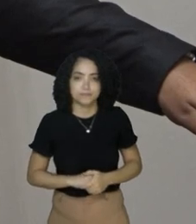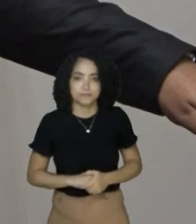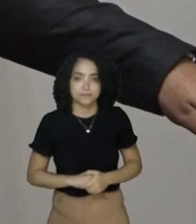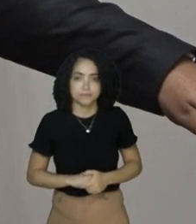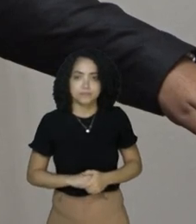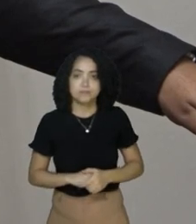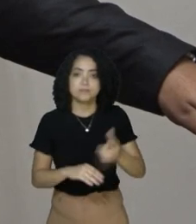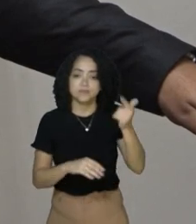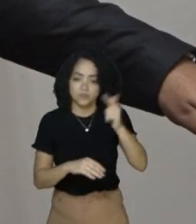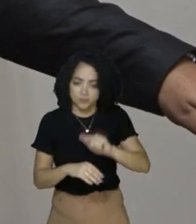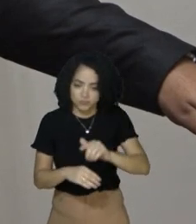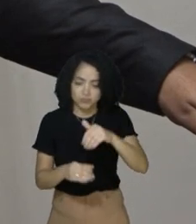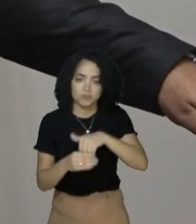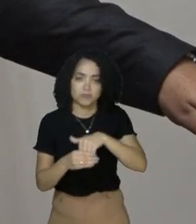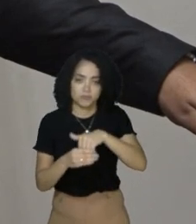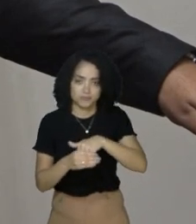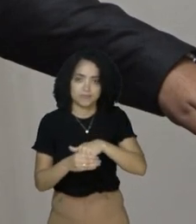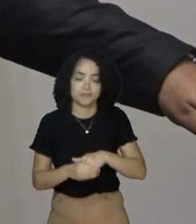Reeleito.